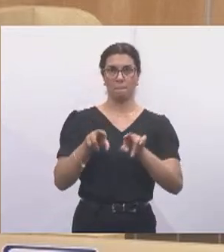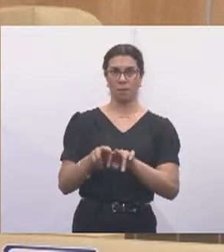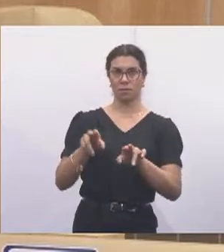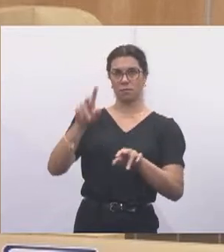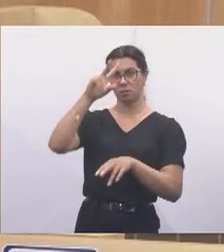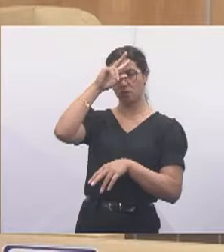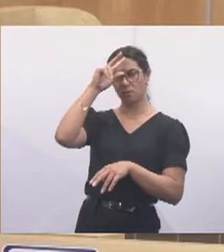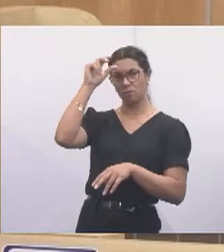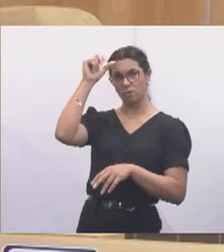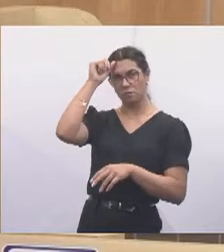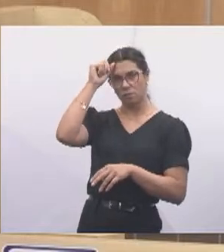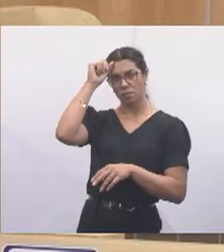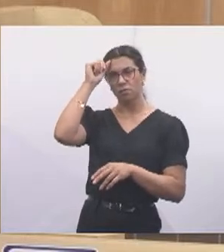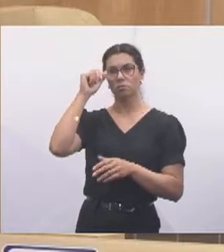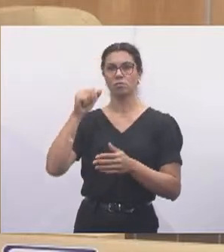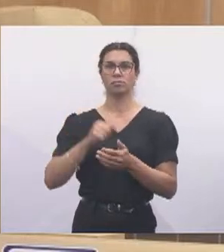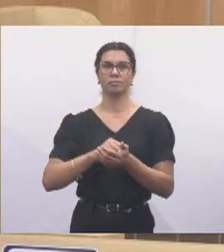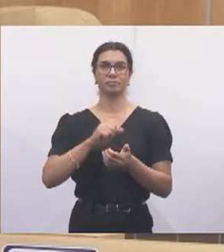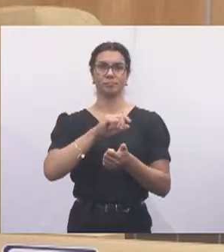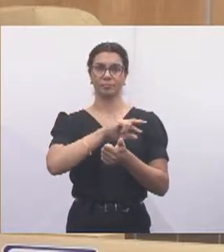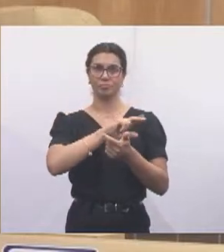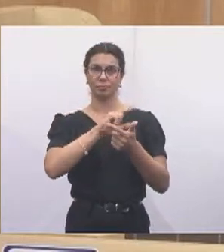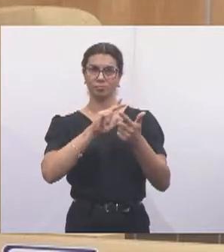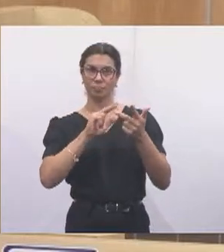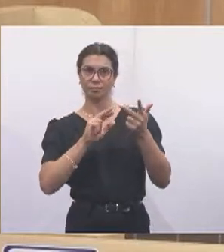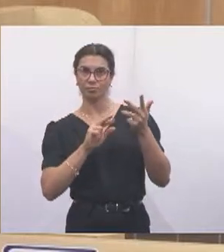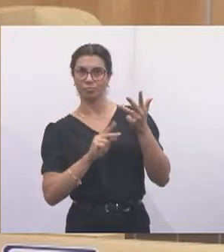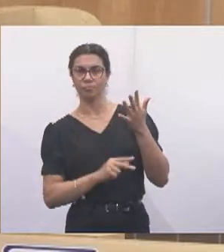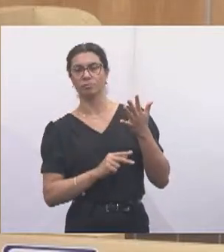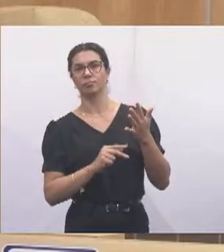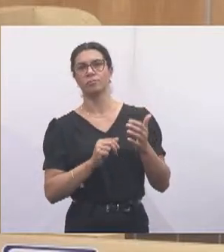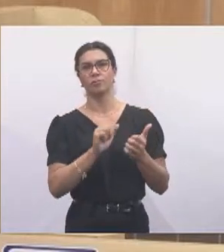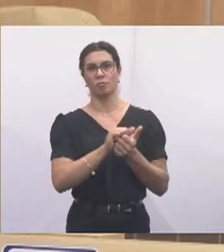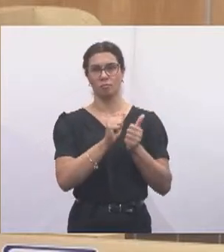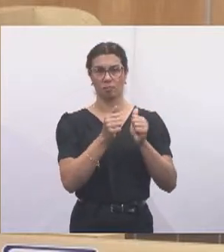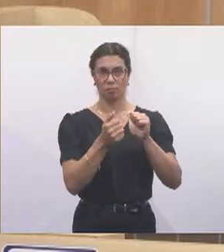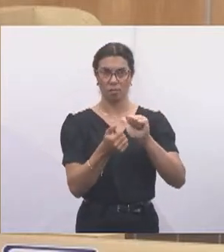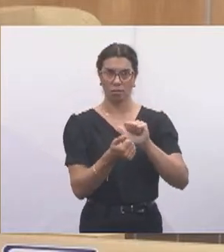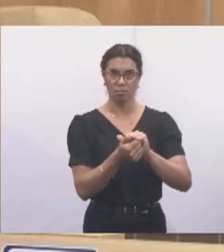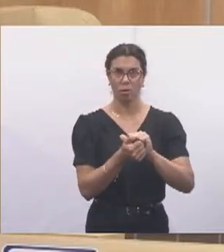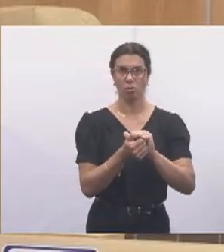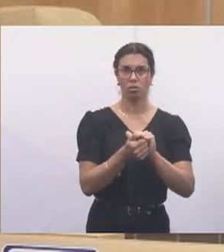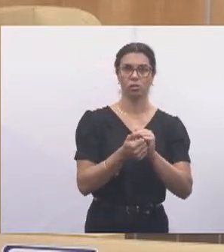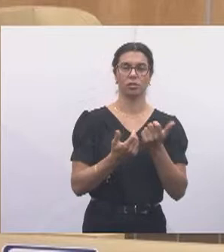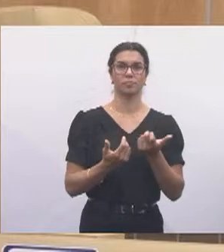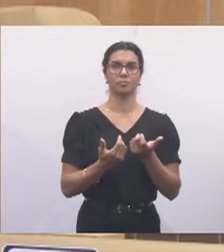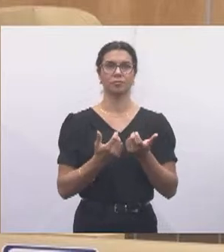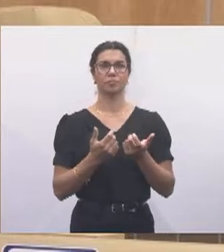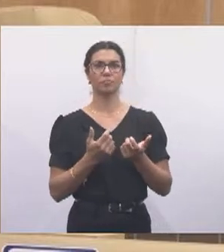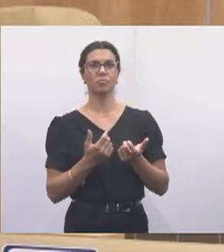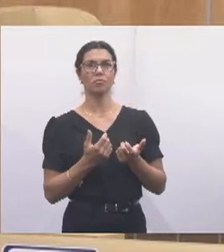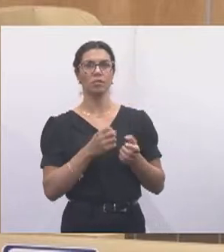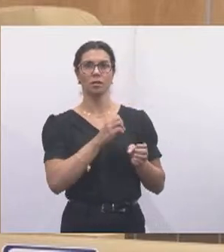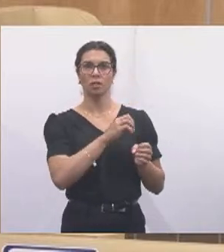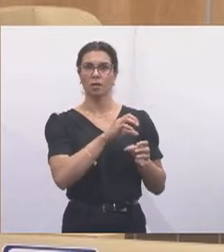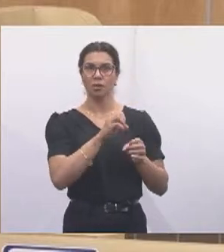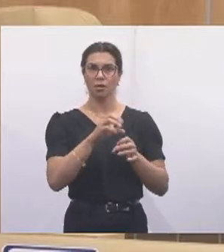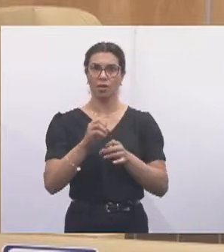projetos, na área de esporte, na área de nutrição, agora também com robótica na rede de